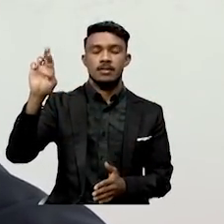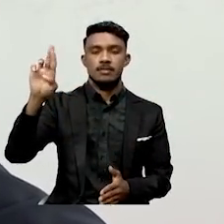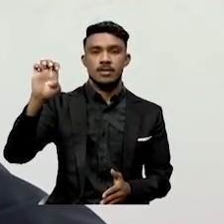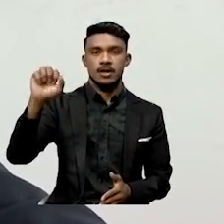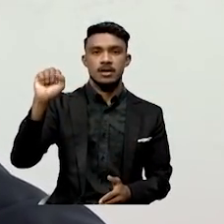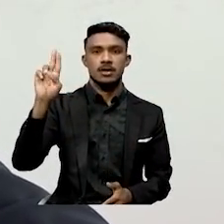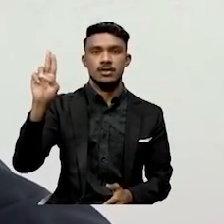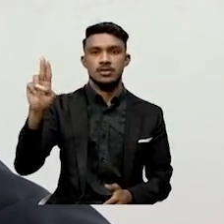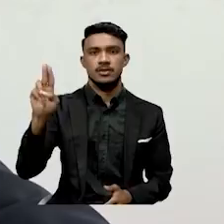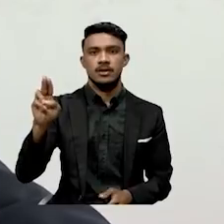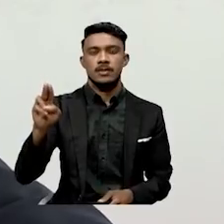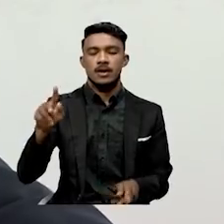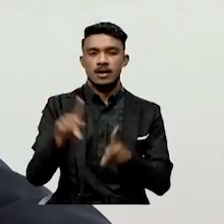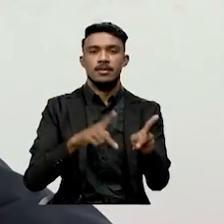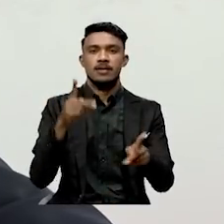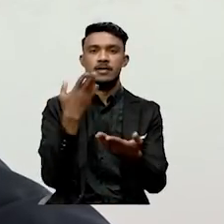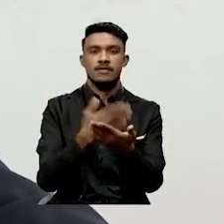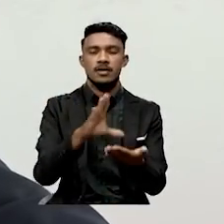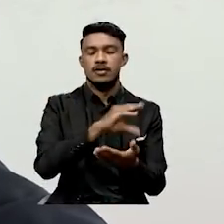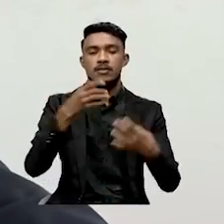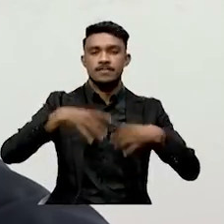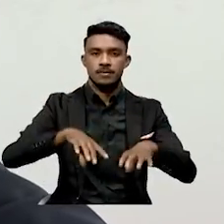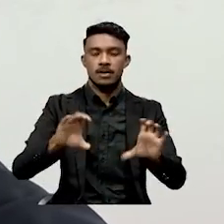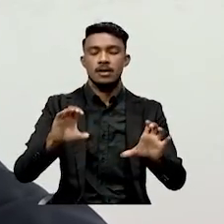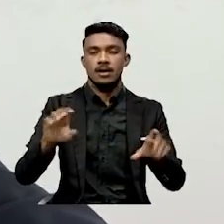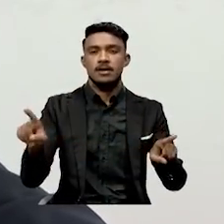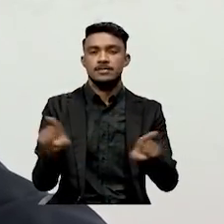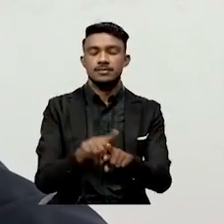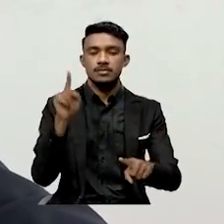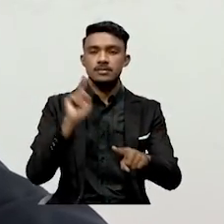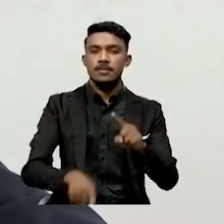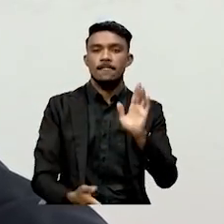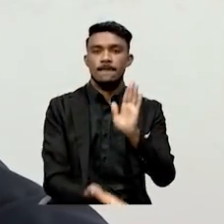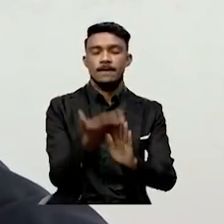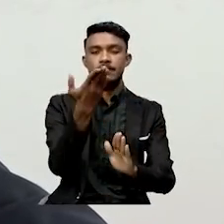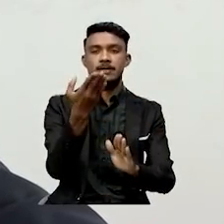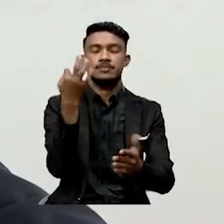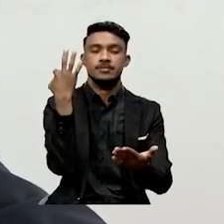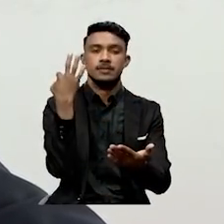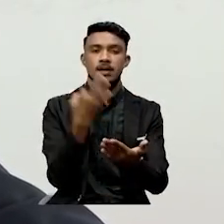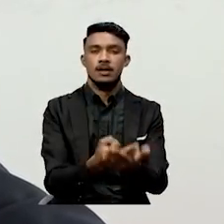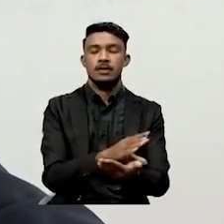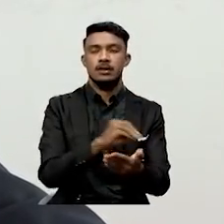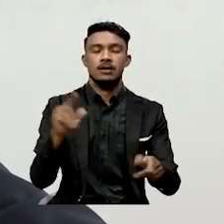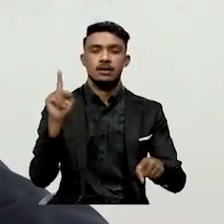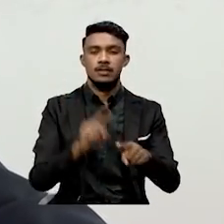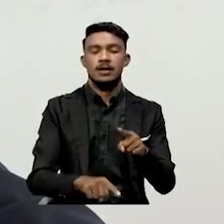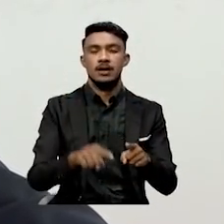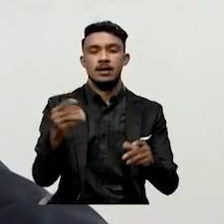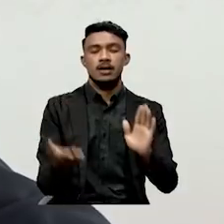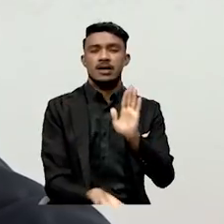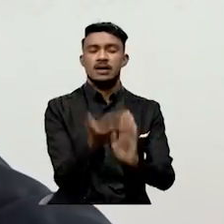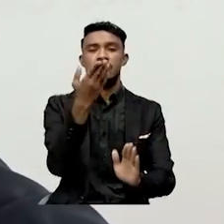ka ba sira nebe retailista ka grossista serne, especulazione la bel liu presune ya limite na la bel liu 20%. Se